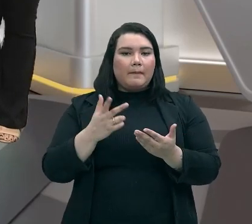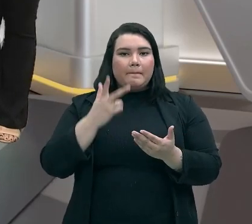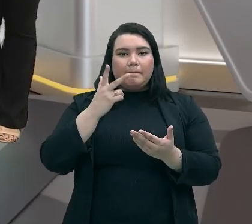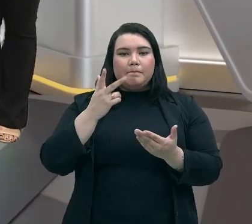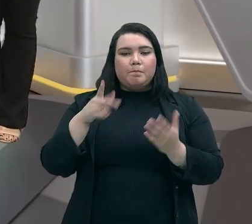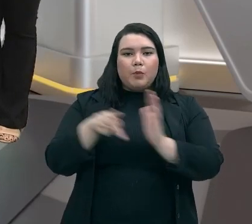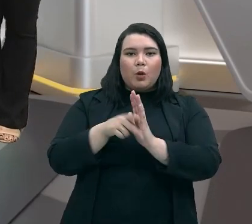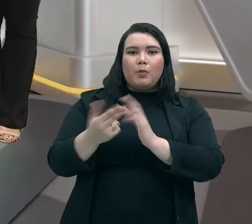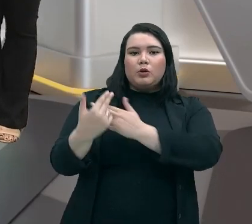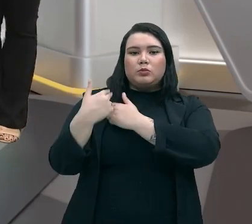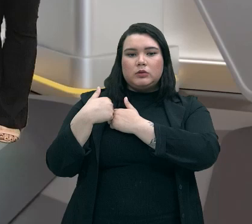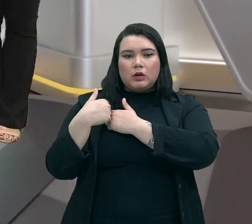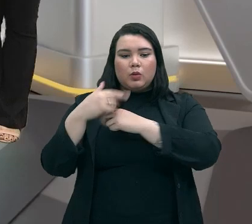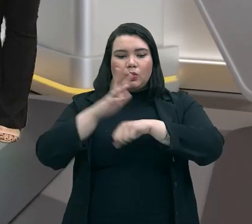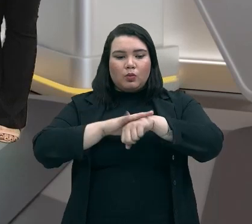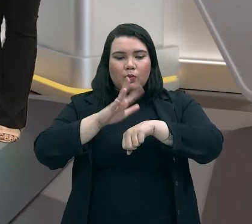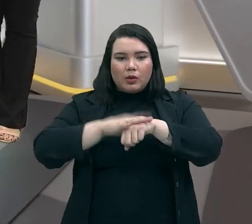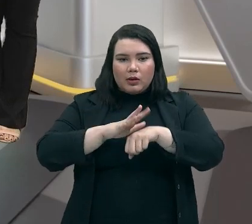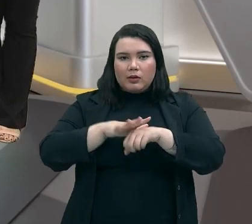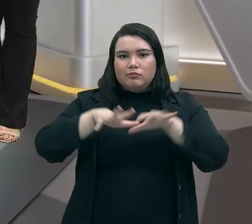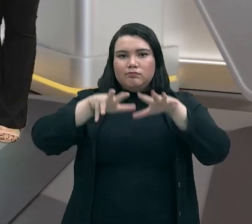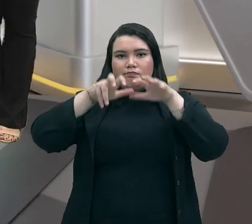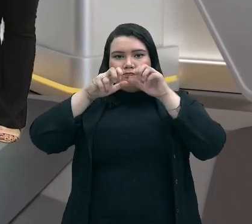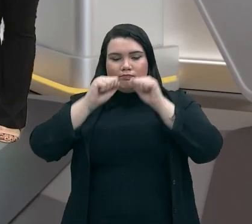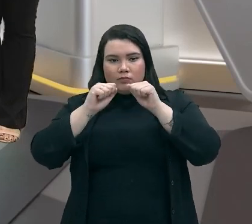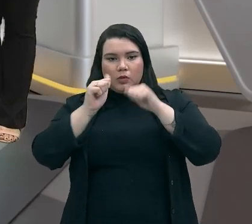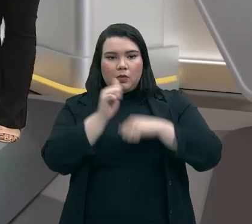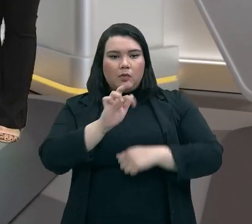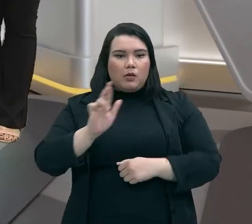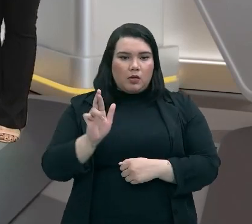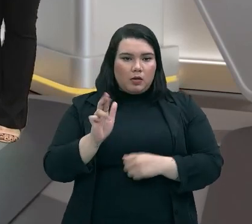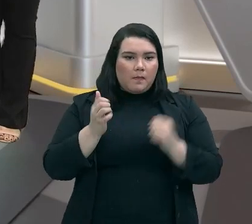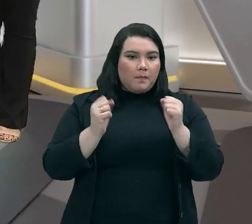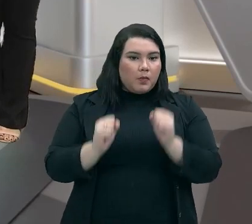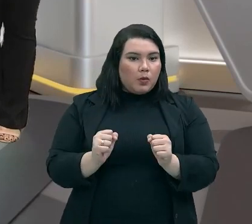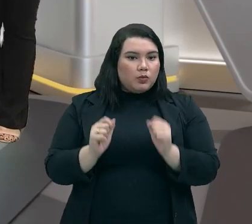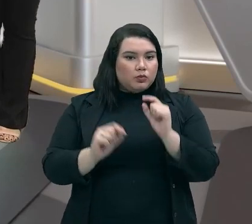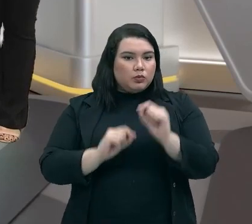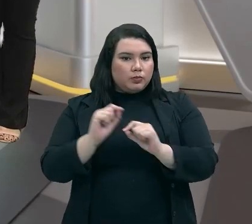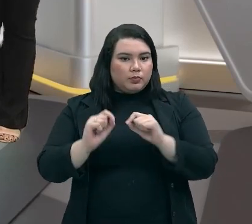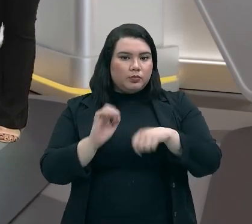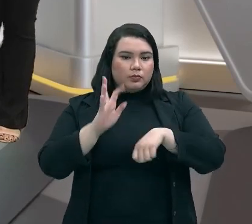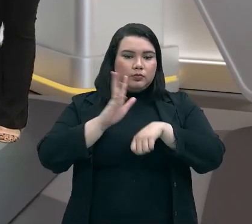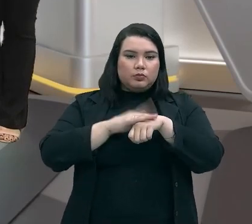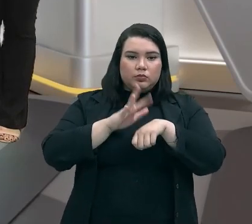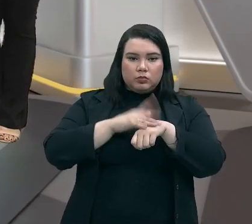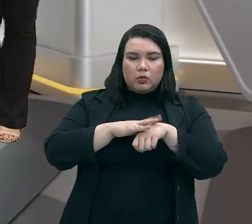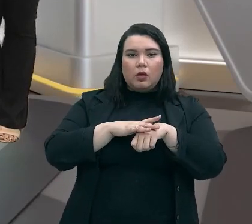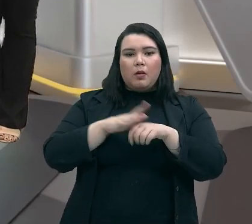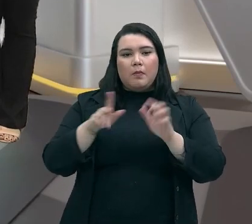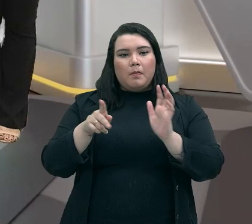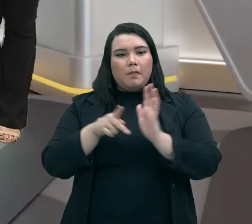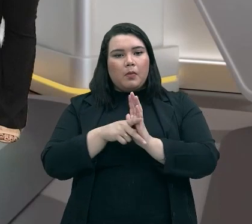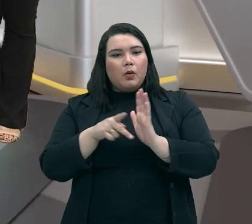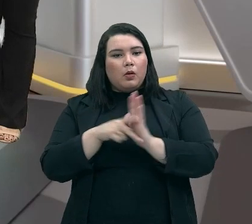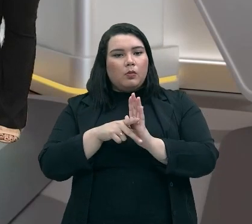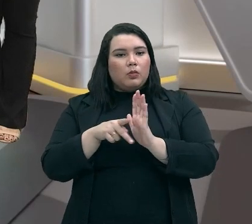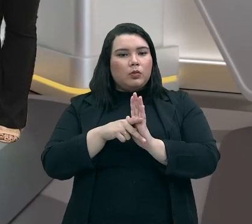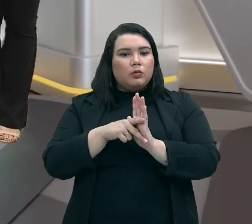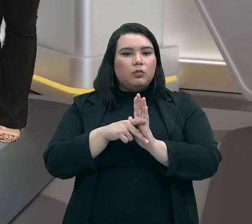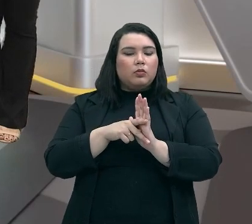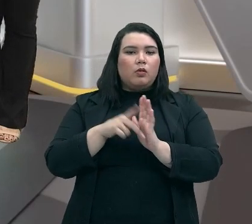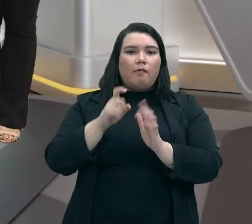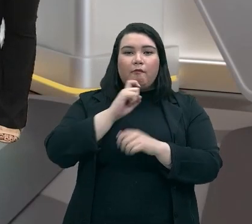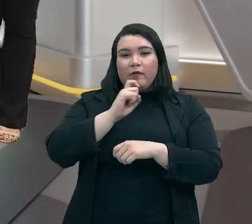responsáveis por agravar doenças respiratórias, que podem ser chamadas de doenças, costumam, né, ser chamadas de doenças